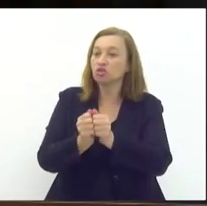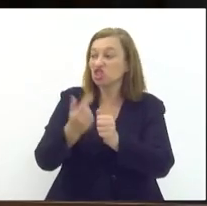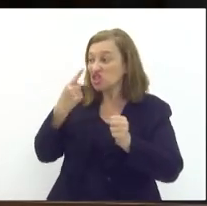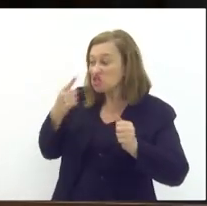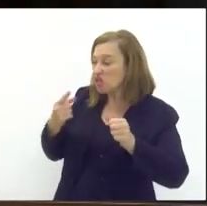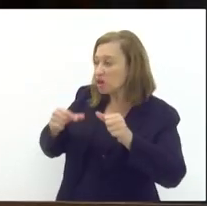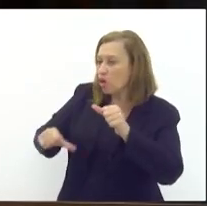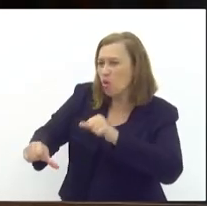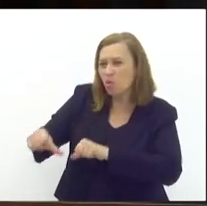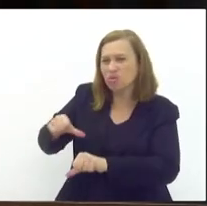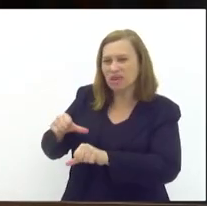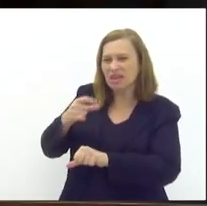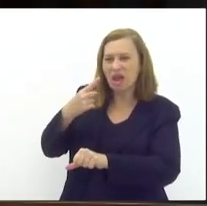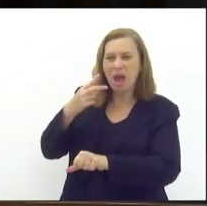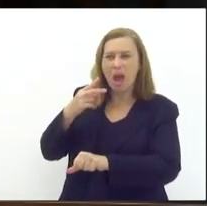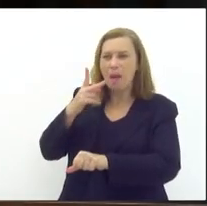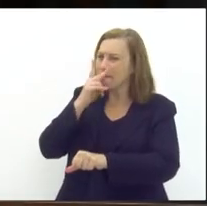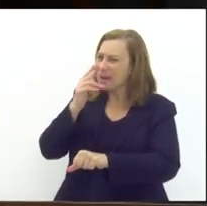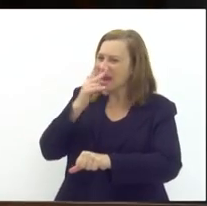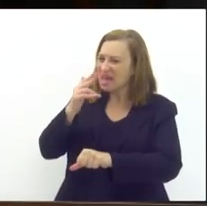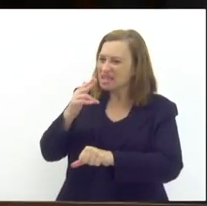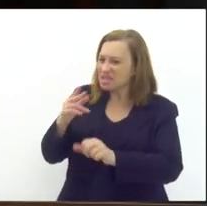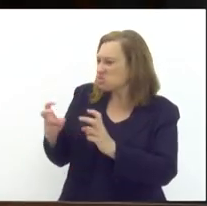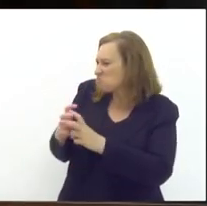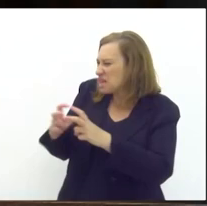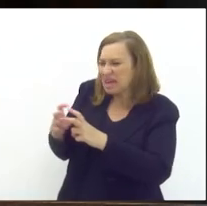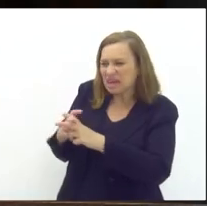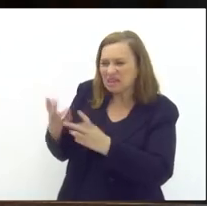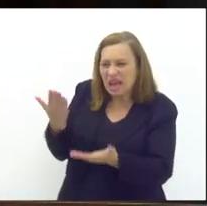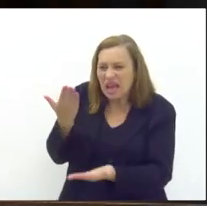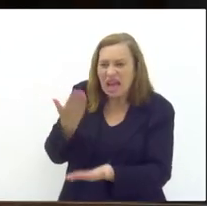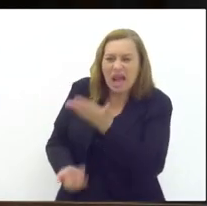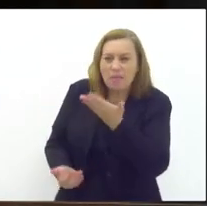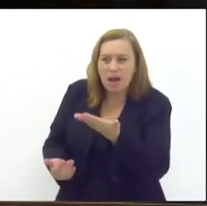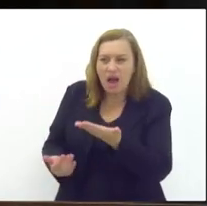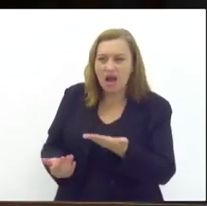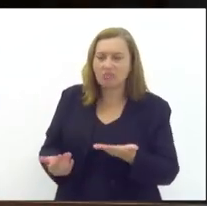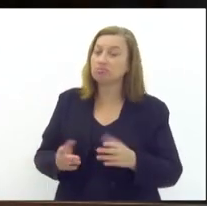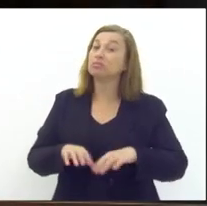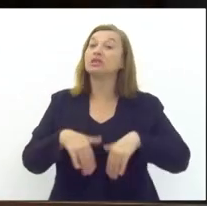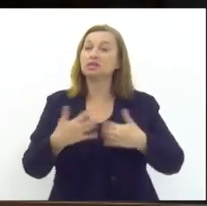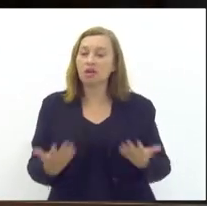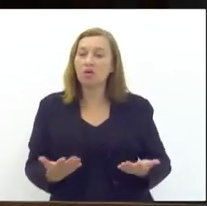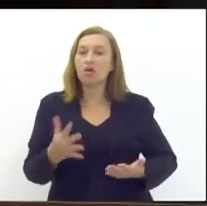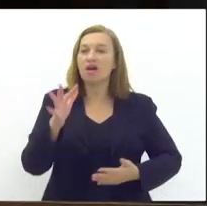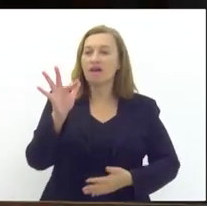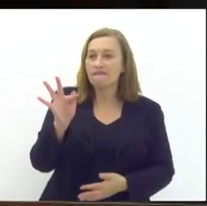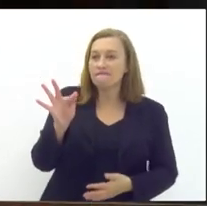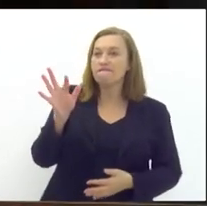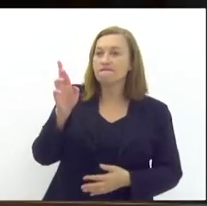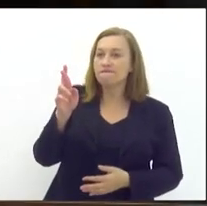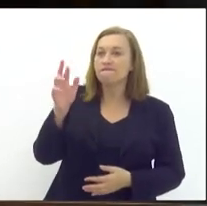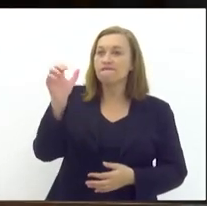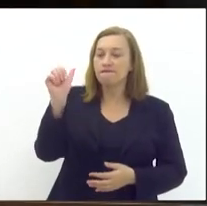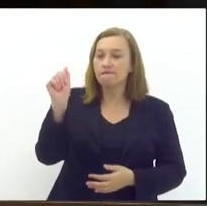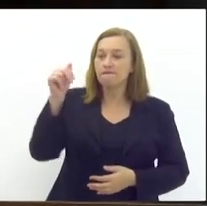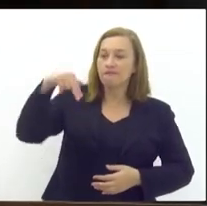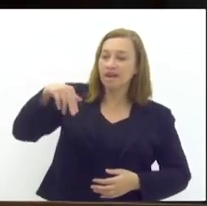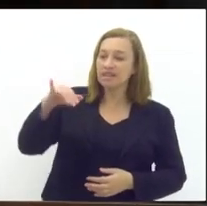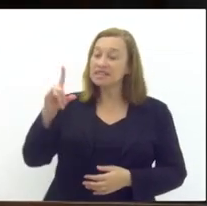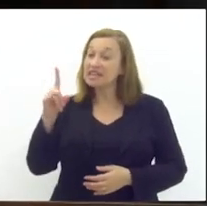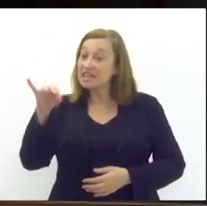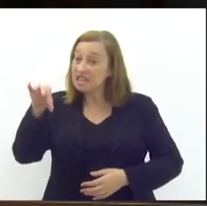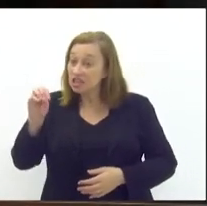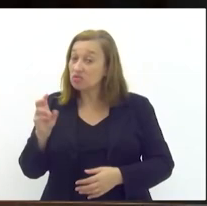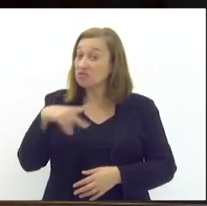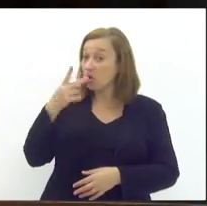Parece que eles duelo parece que a gente quer acabar com a nossa federalismo E aí como Francelino colocou muito bem vem um conselho